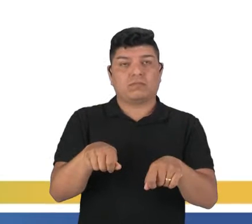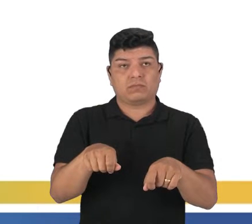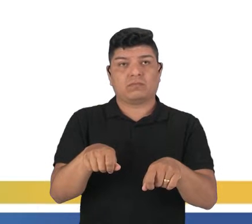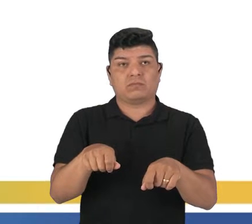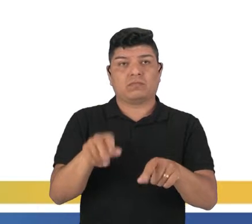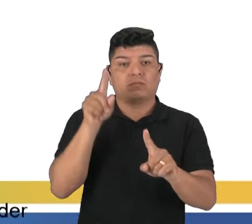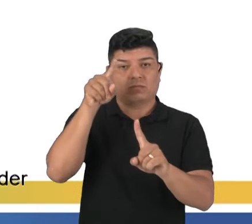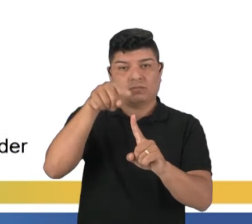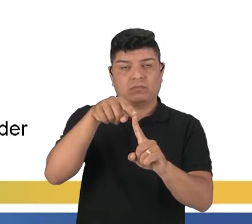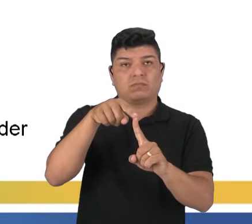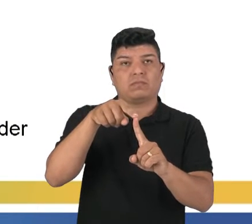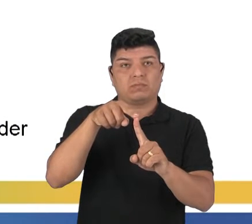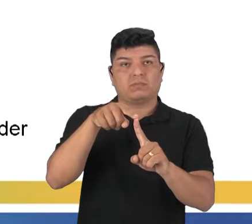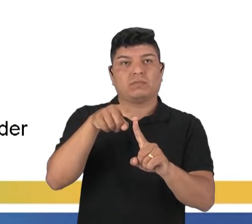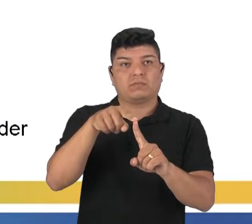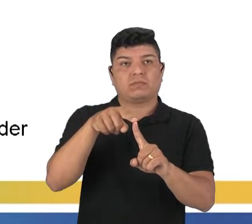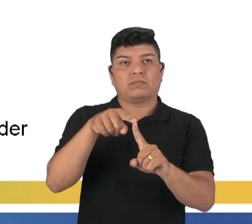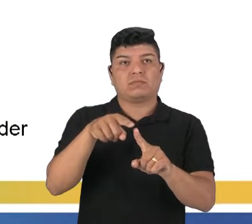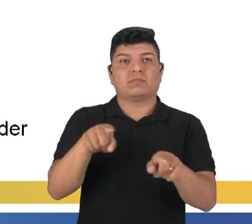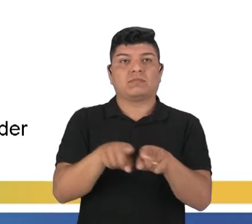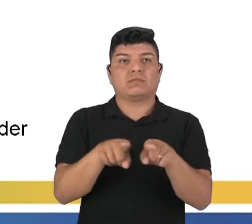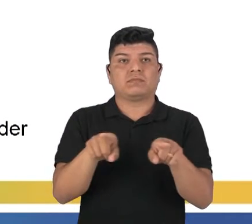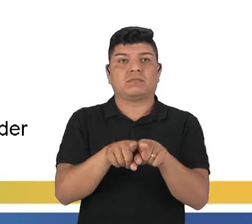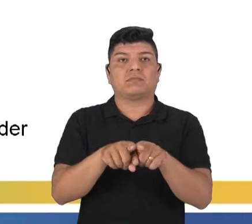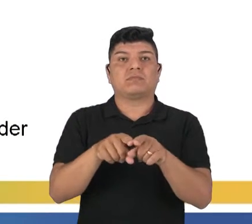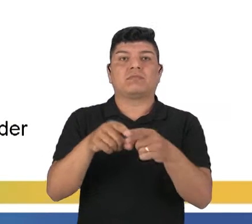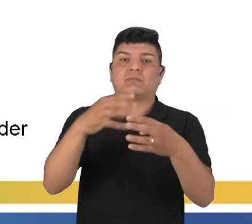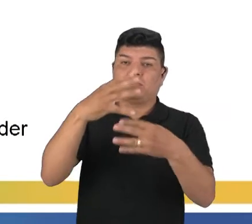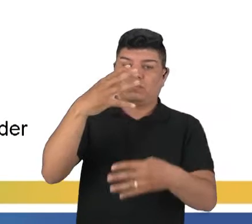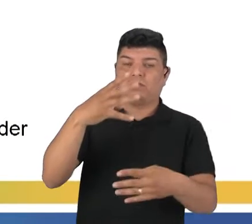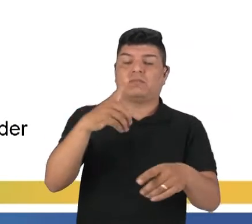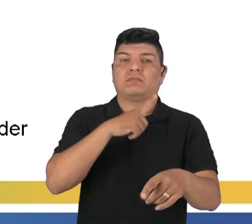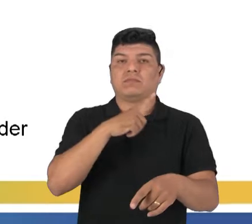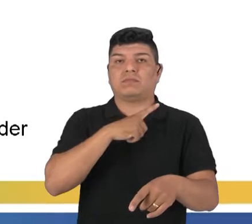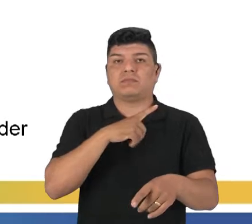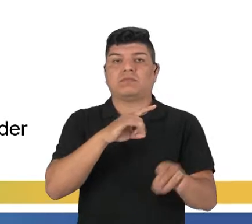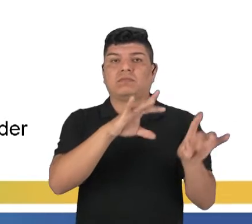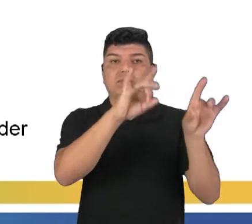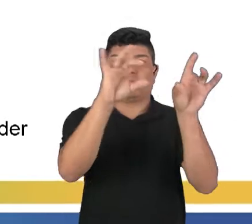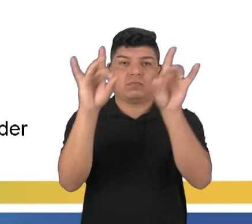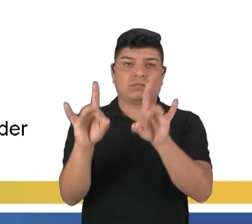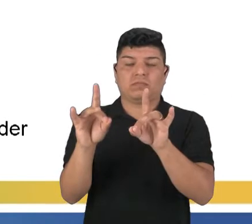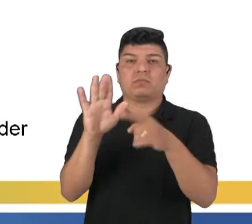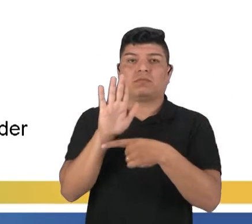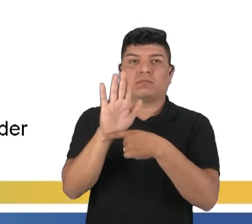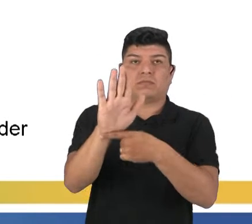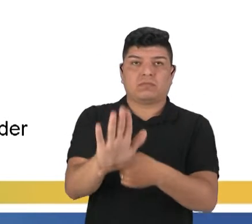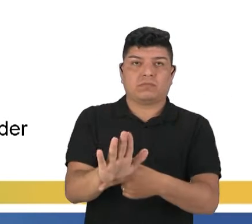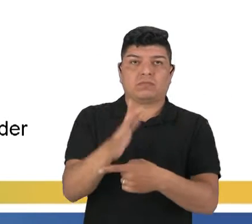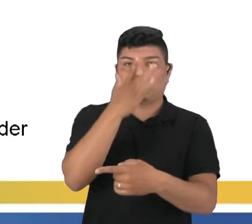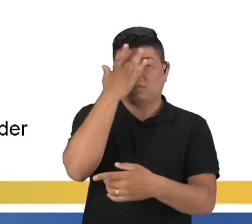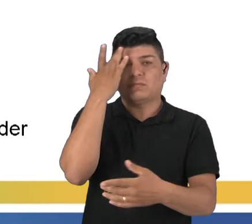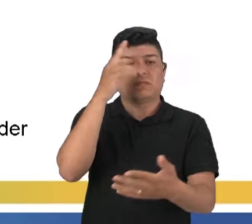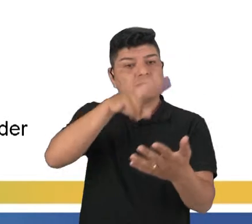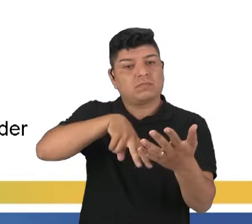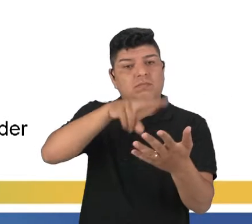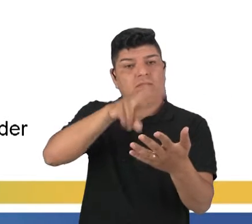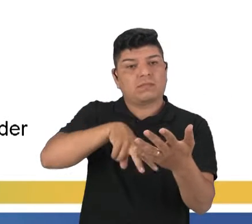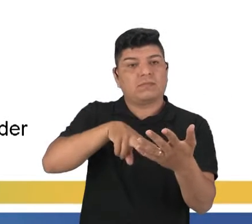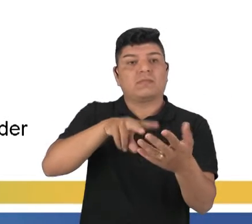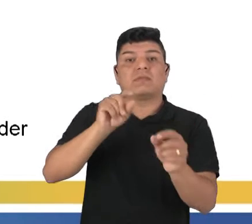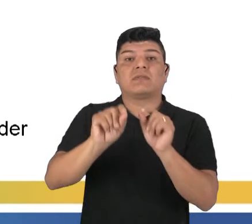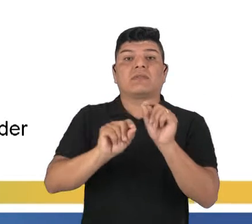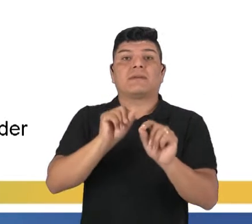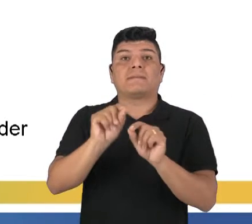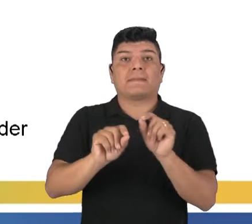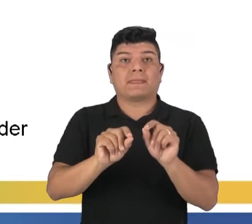forma bem objetiva e também pode expor dados específicos que ajudem o leitor a